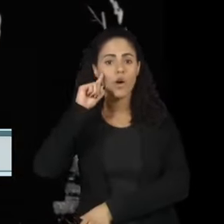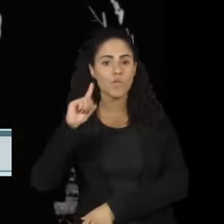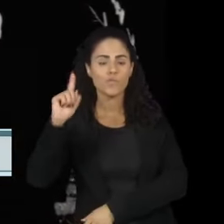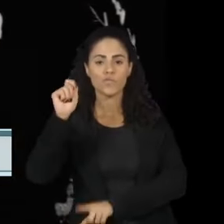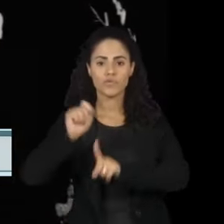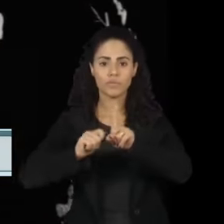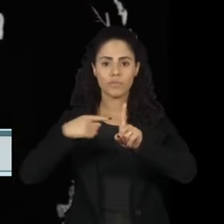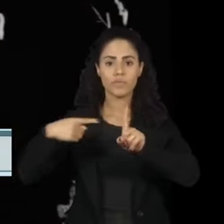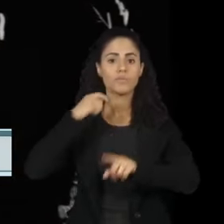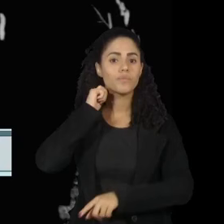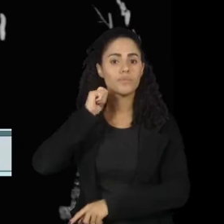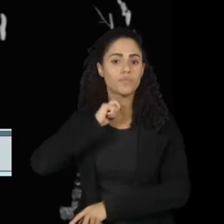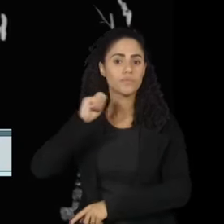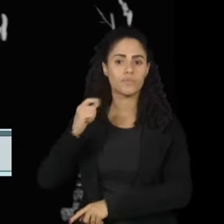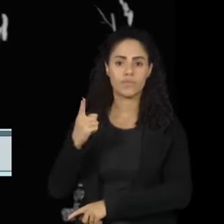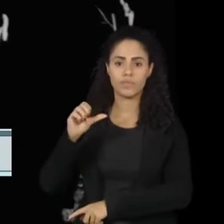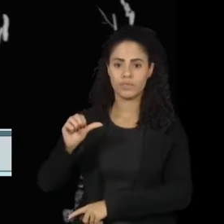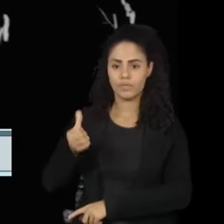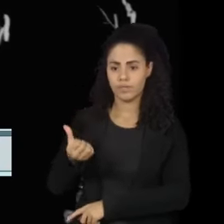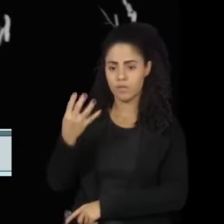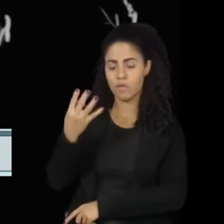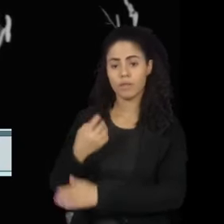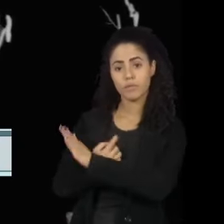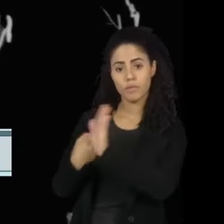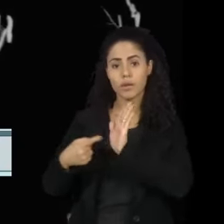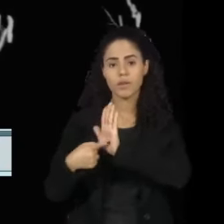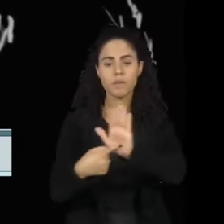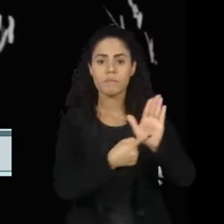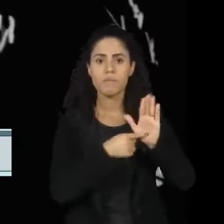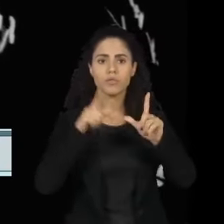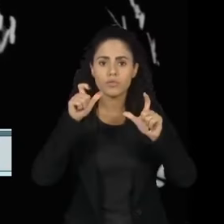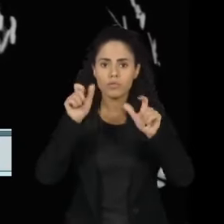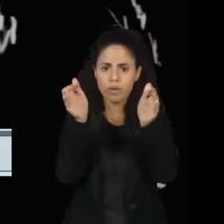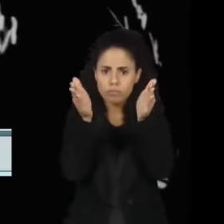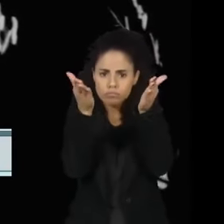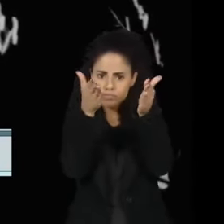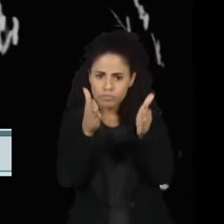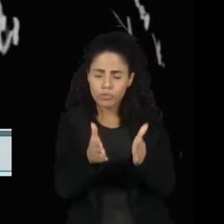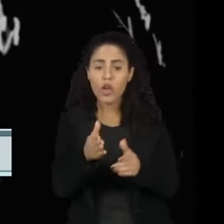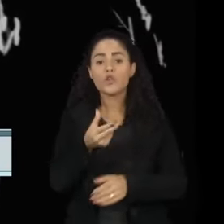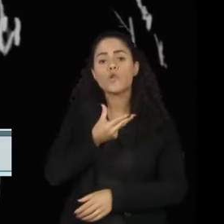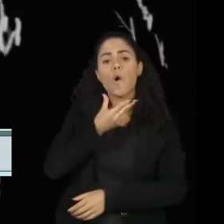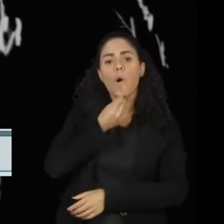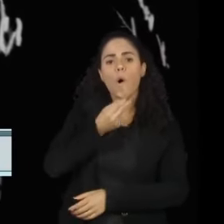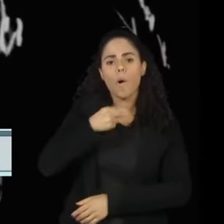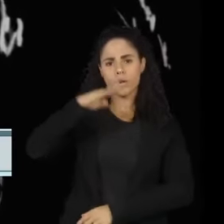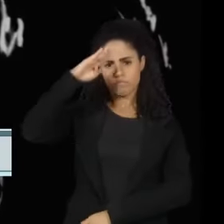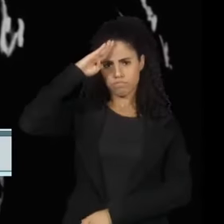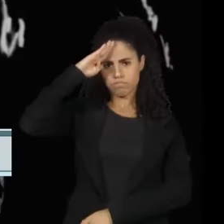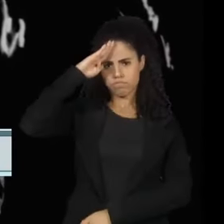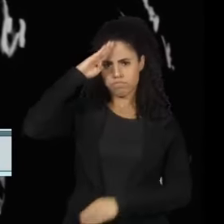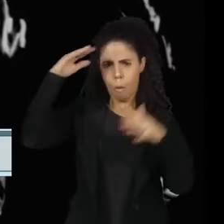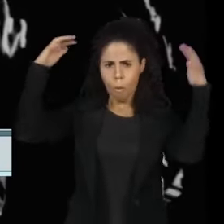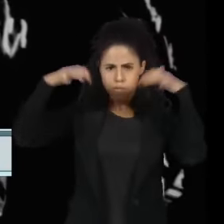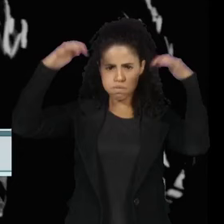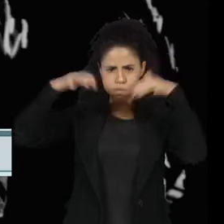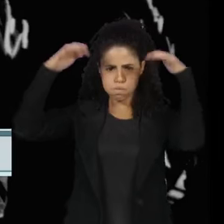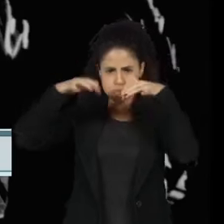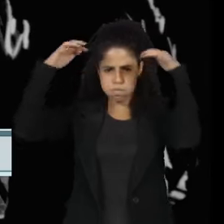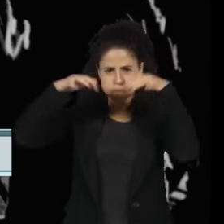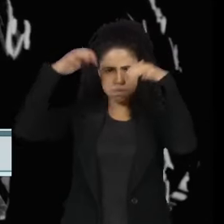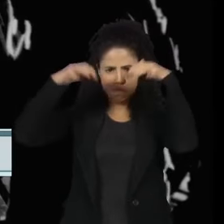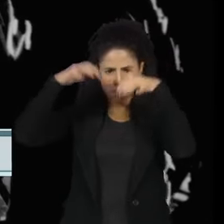de 1964 que mostra as silhuetas de soldados em meio a uma chuva